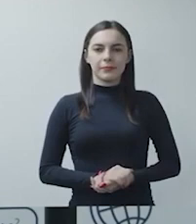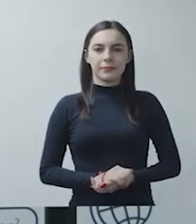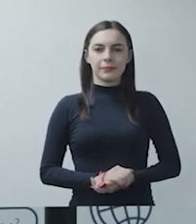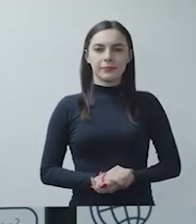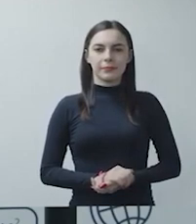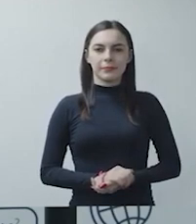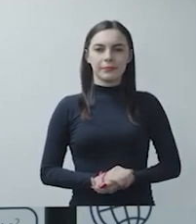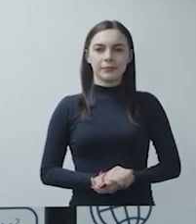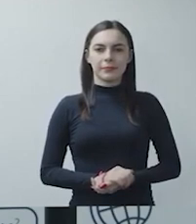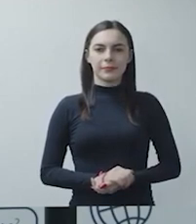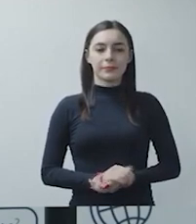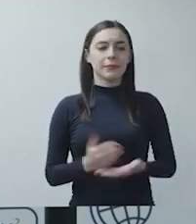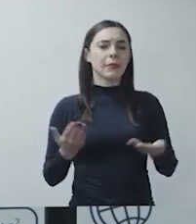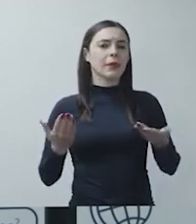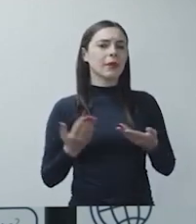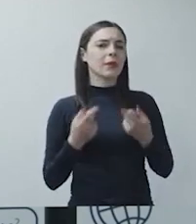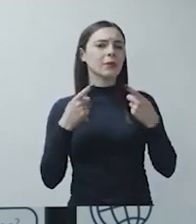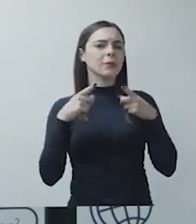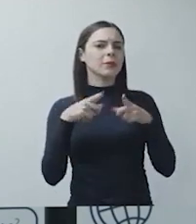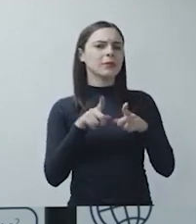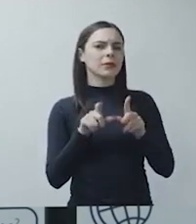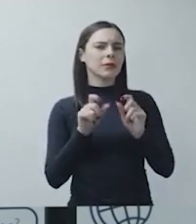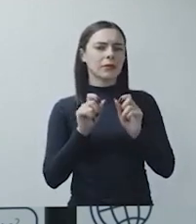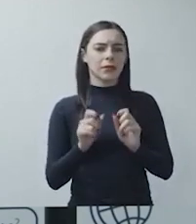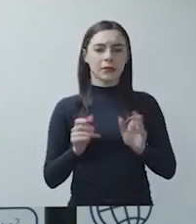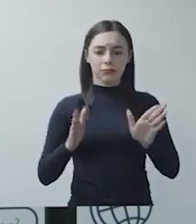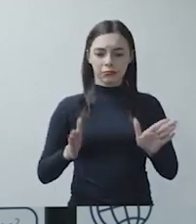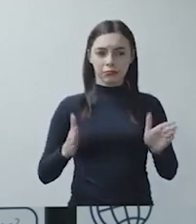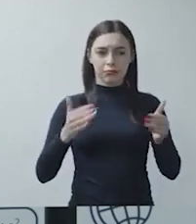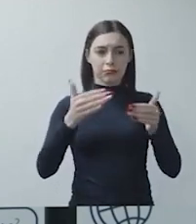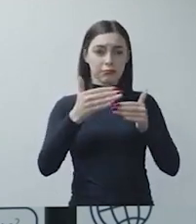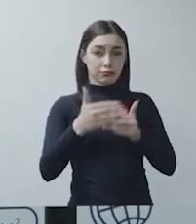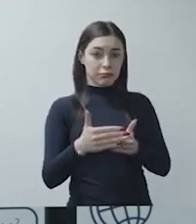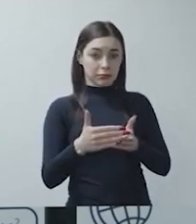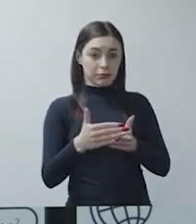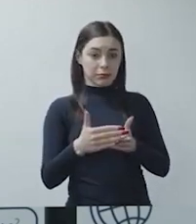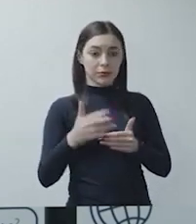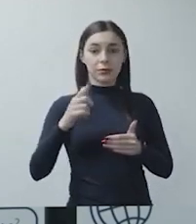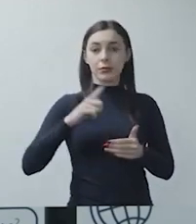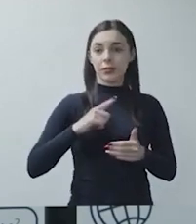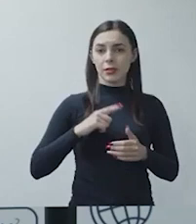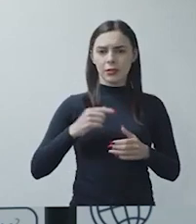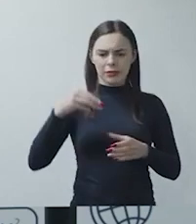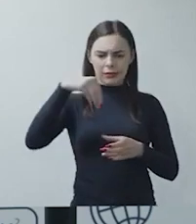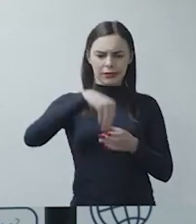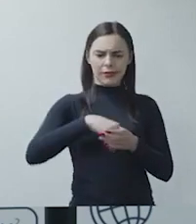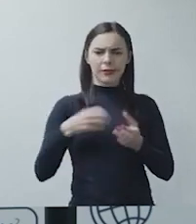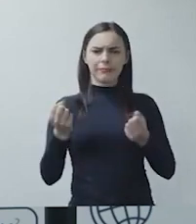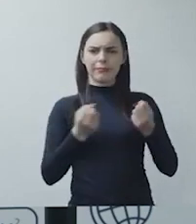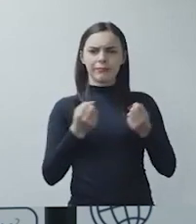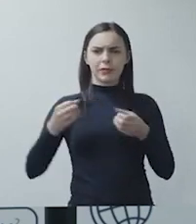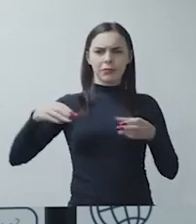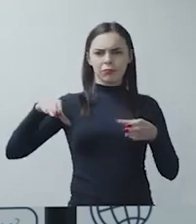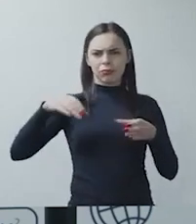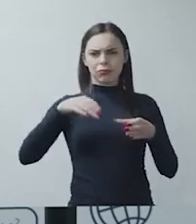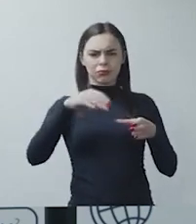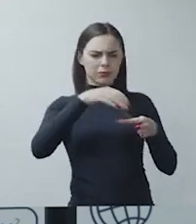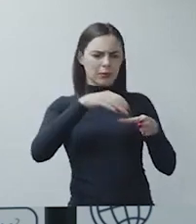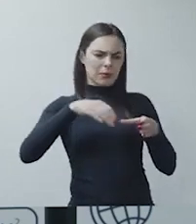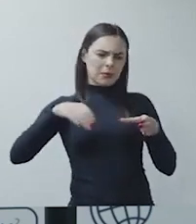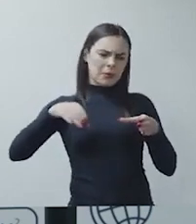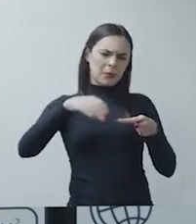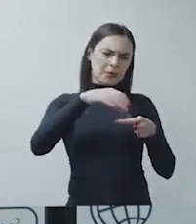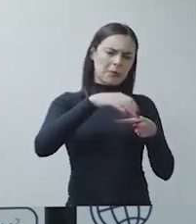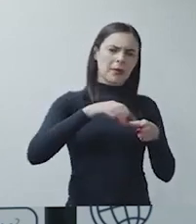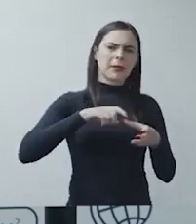Este desafio aqui está mostrando uma caixa. Ela tem vários carrinhos aqui. Se eu estou falando que